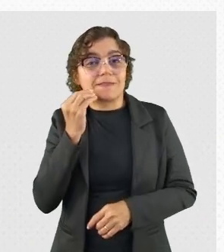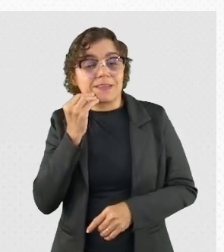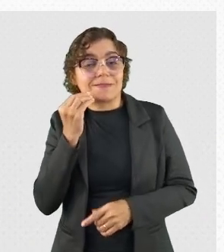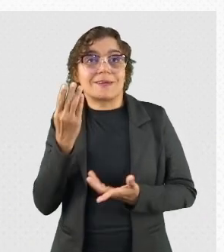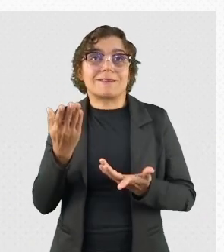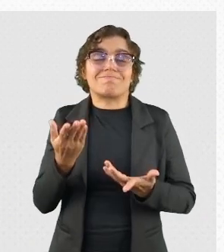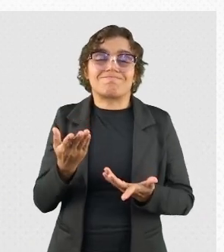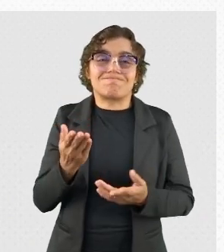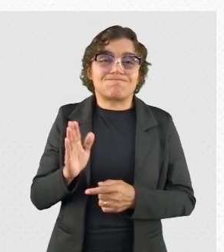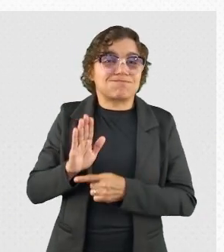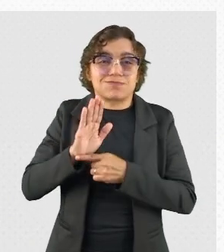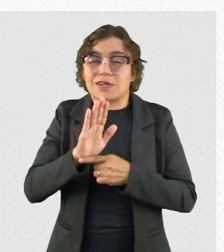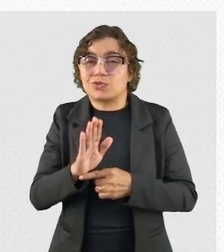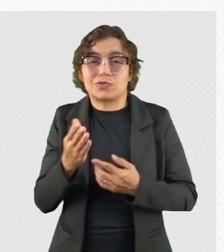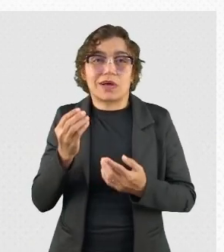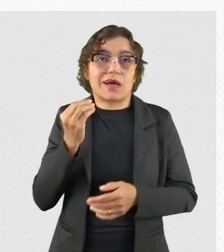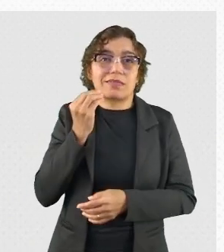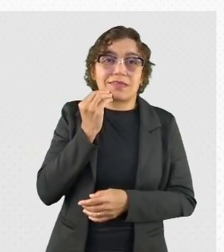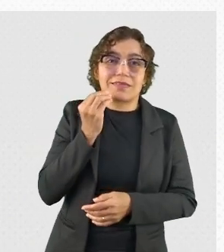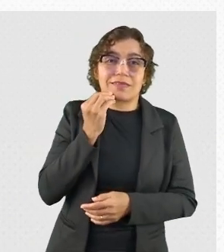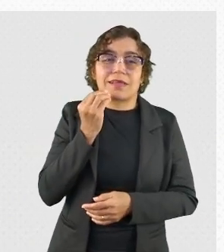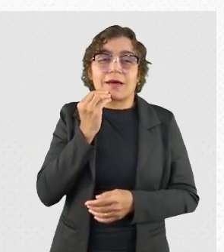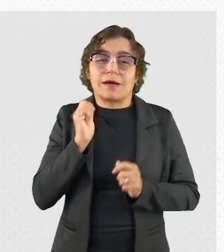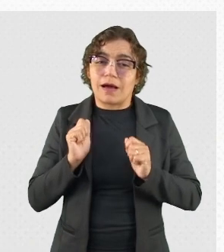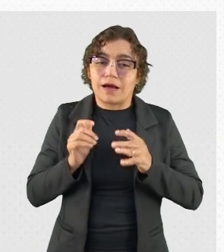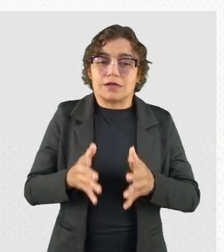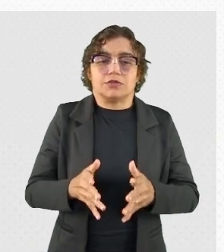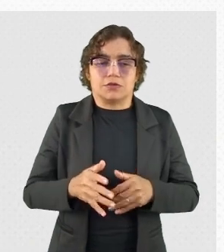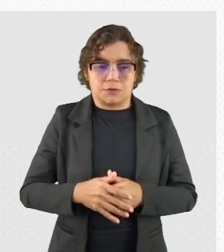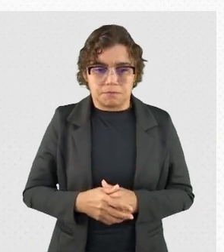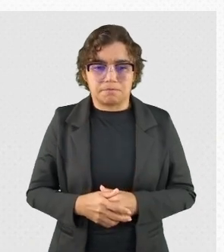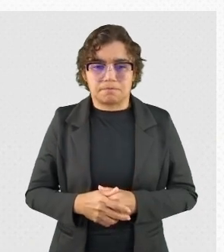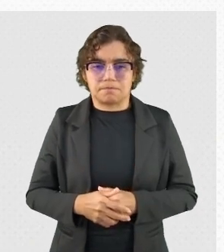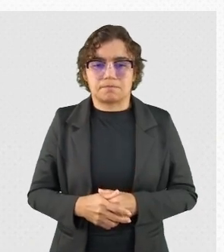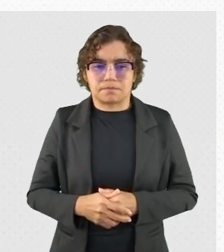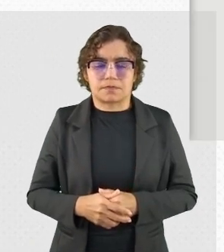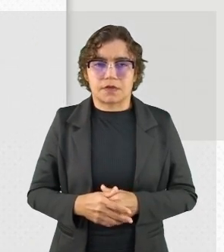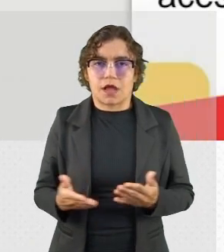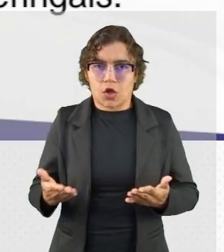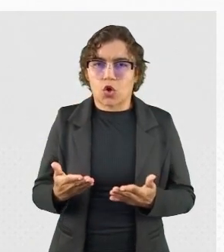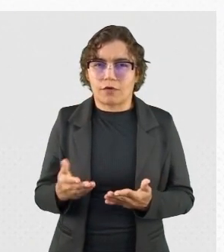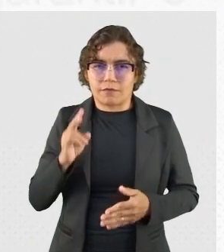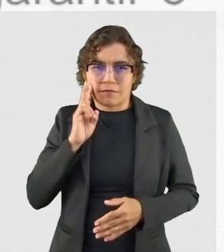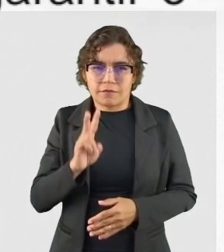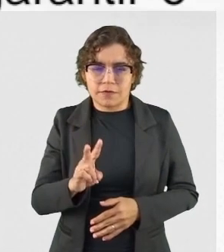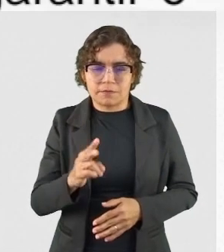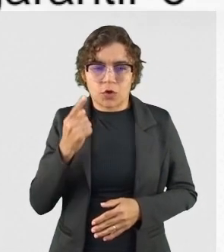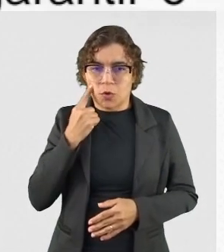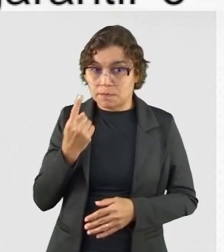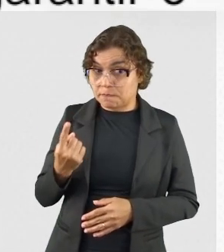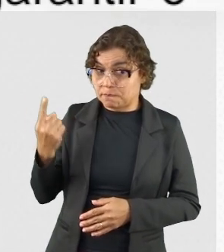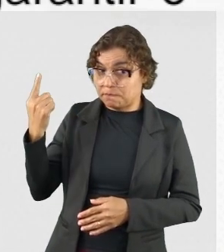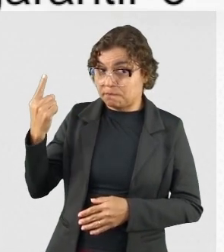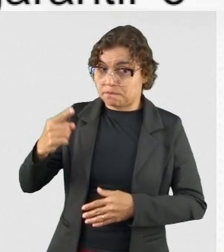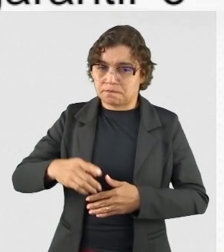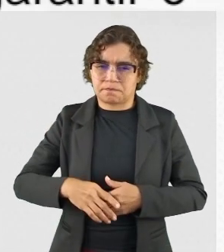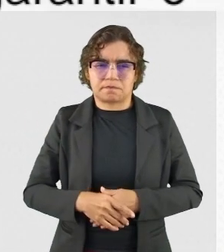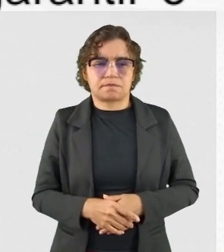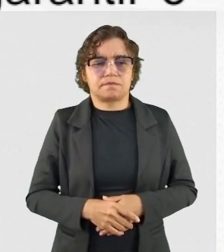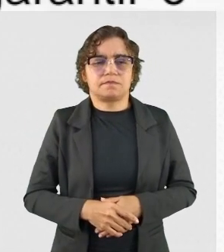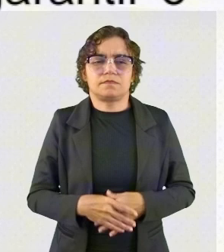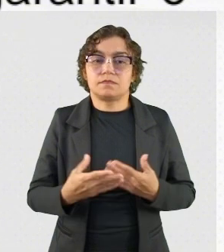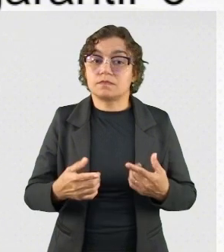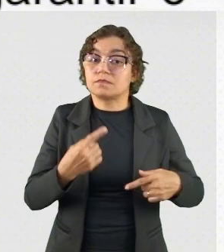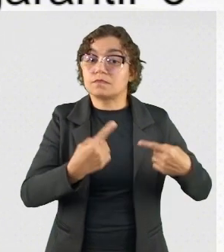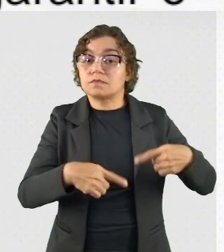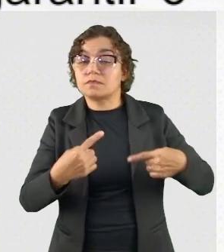uma série de pontos aí desse conflito, que é o que a gente vai ver aqui em seguida. Tá? Então, esse